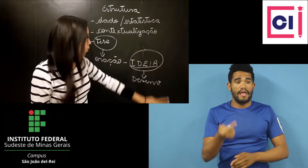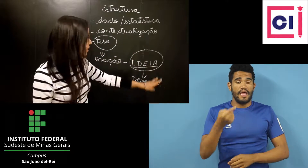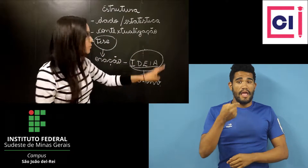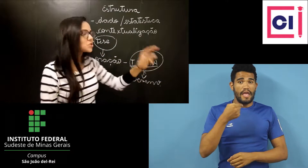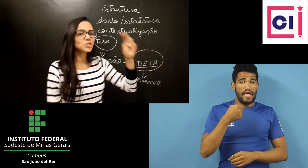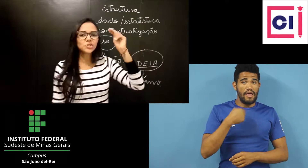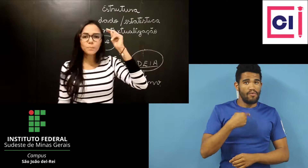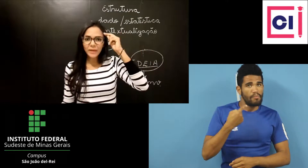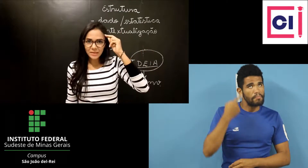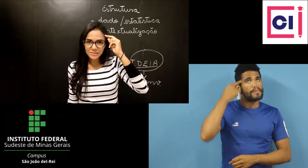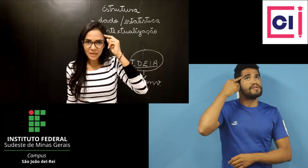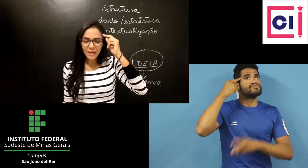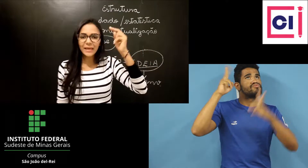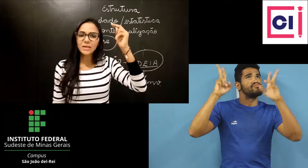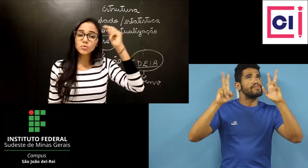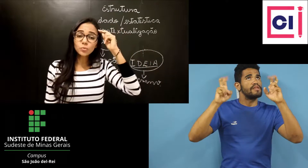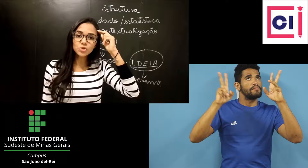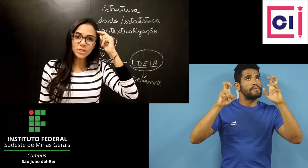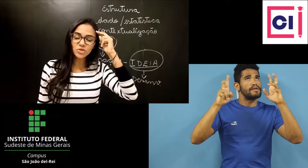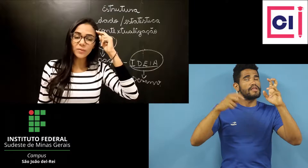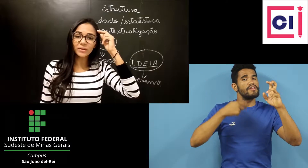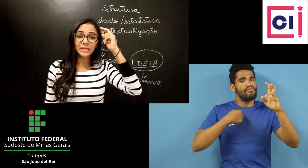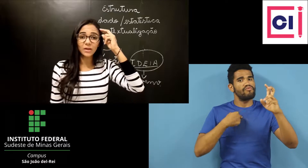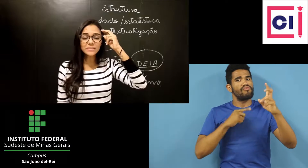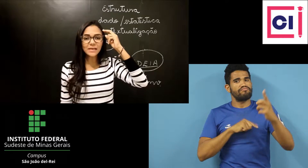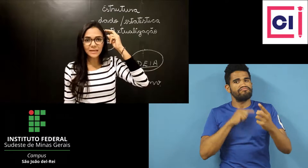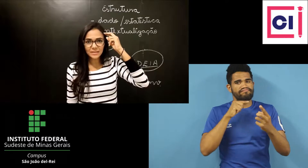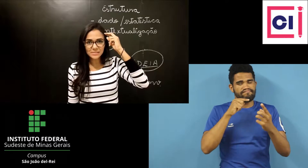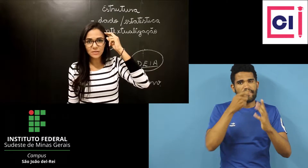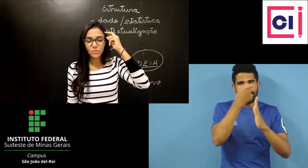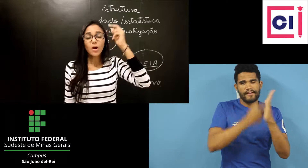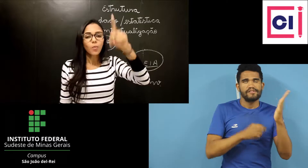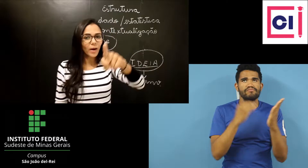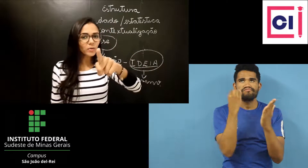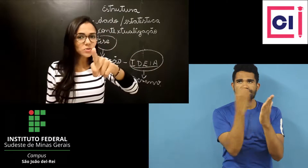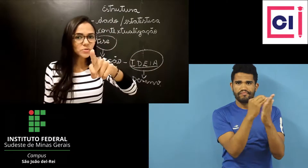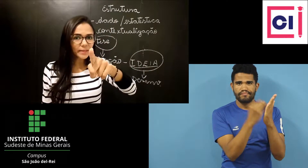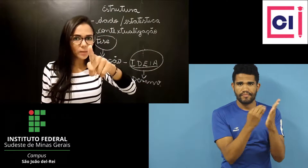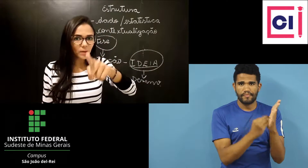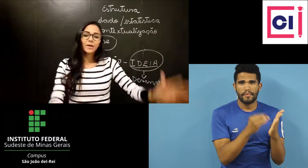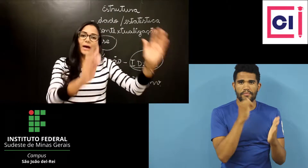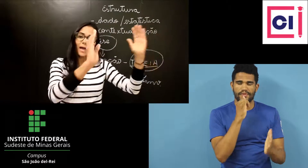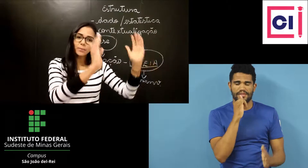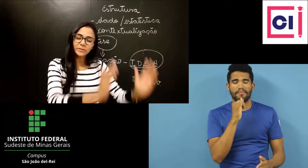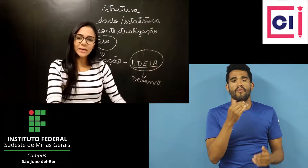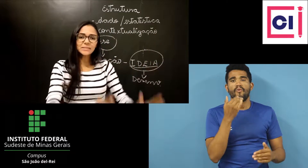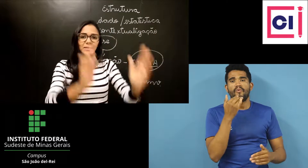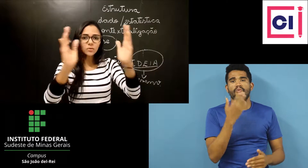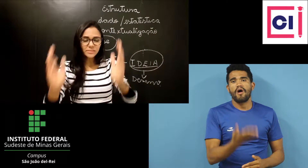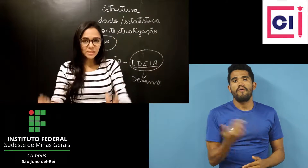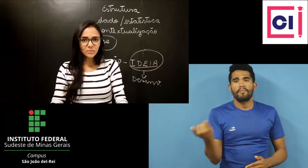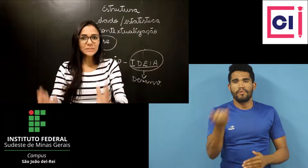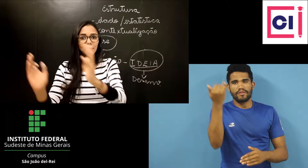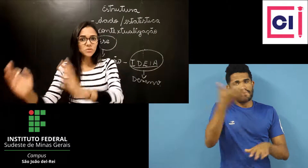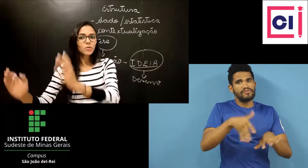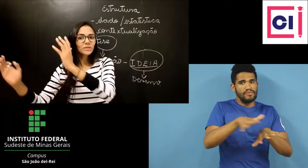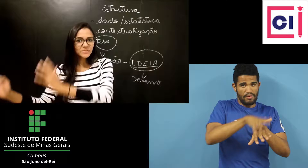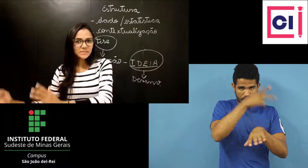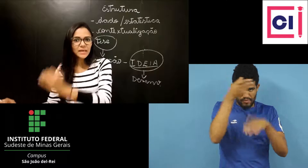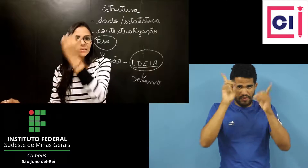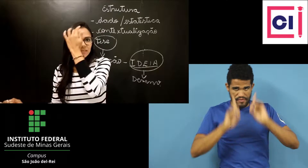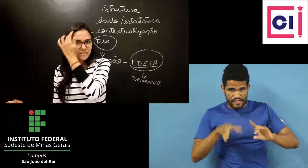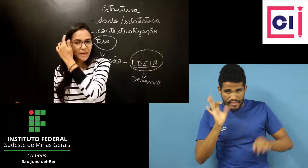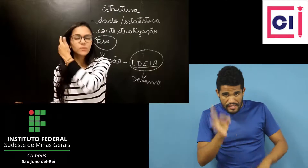seguinte. Quando a gente pensa em assuntos que a gente vai abordar na nossa redação, qual é o nosso tema? A importância da inclusão da pessoa